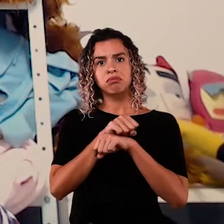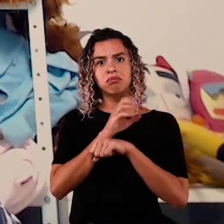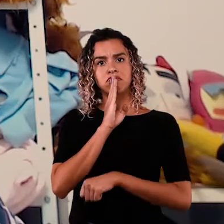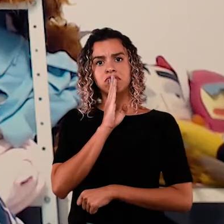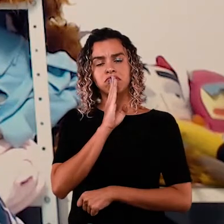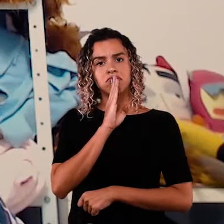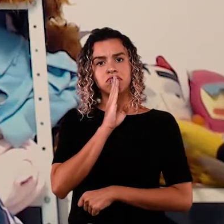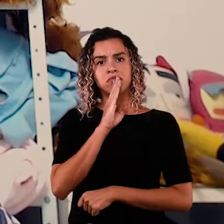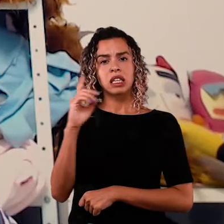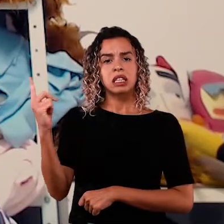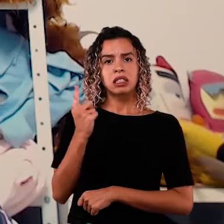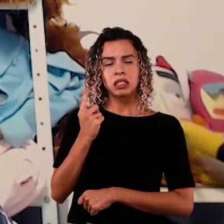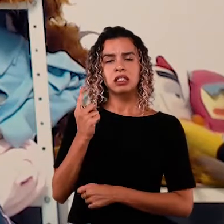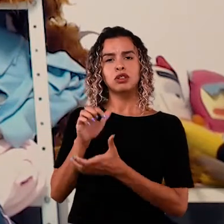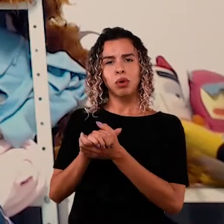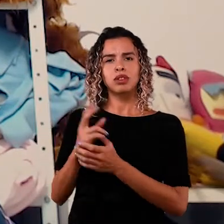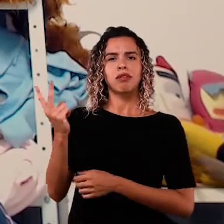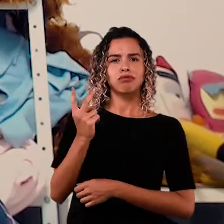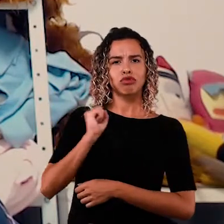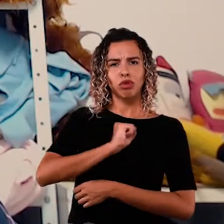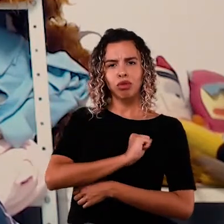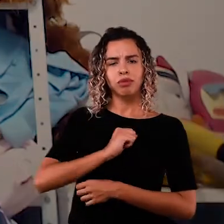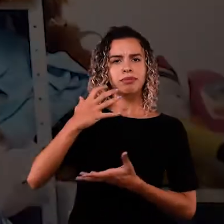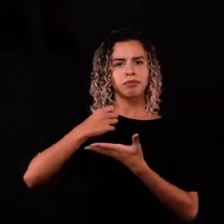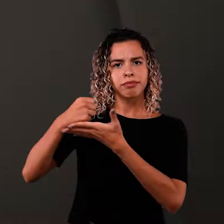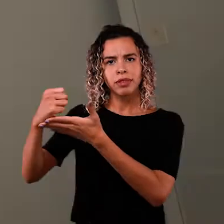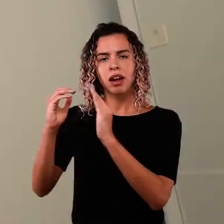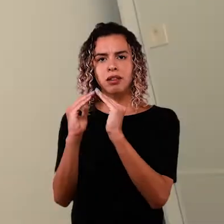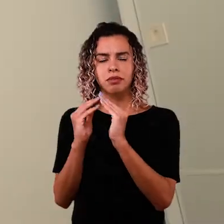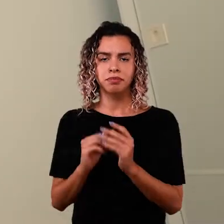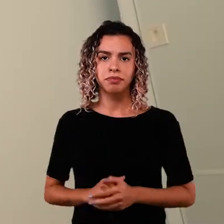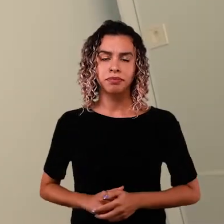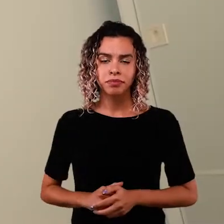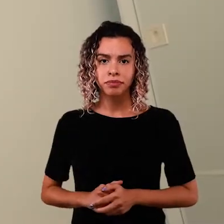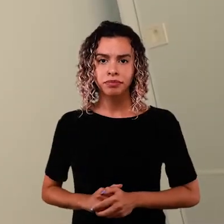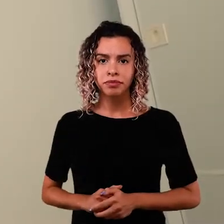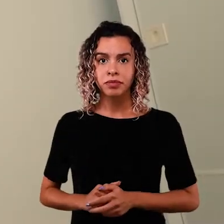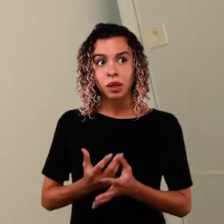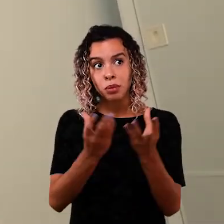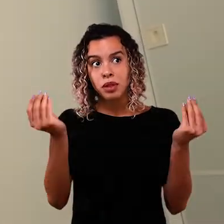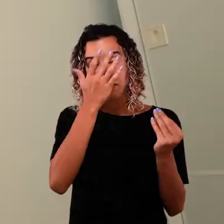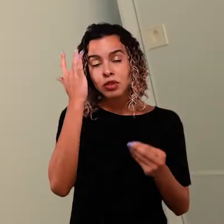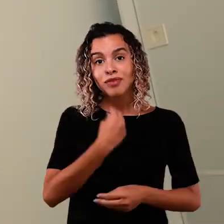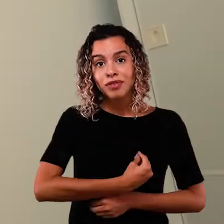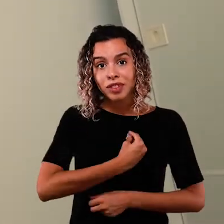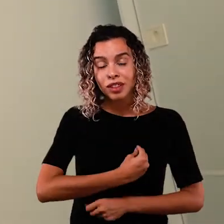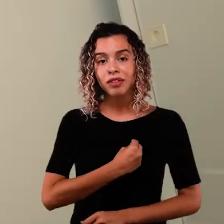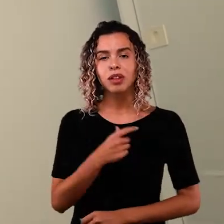minha esposa com meu sogro, me pegaram e me levaram pra casa. Poliana. Muitas pessoas que vivem em